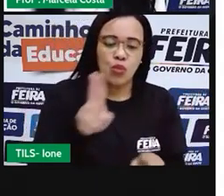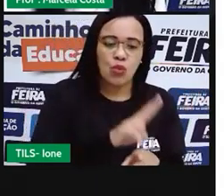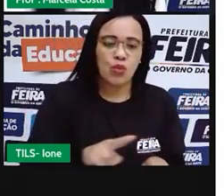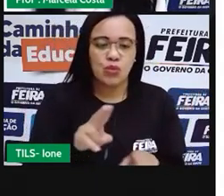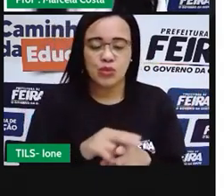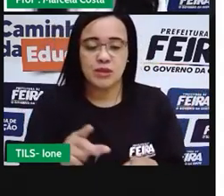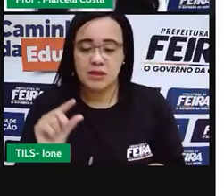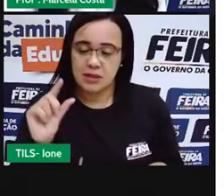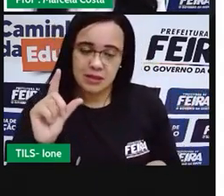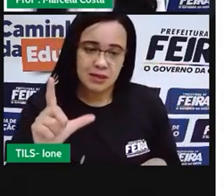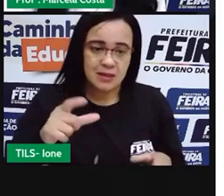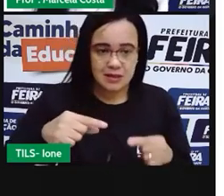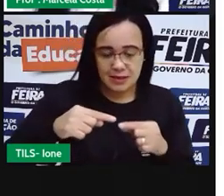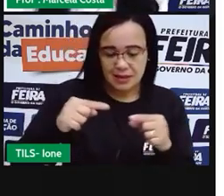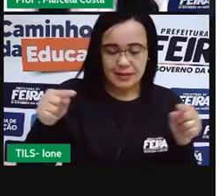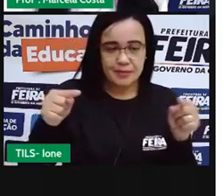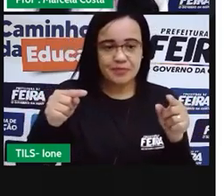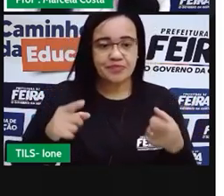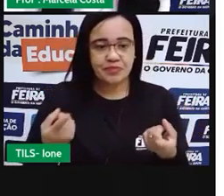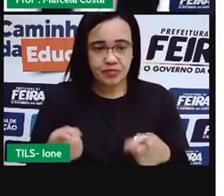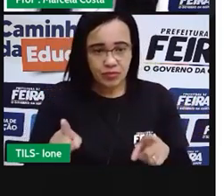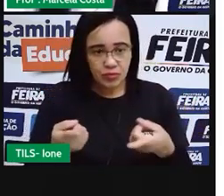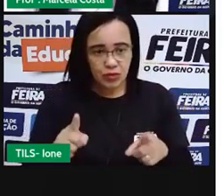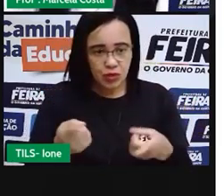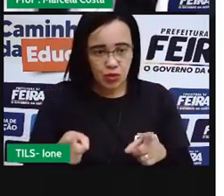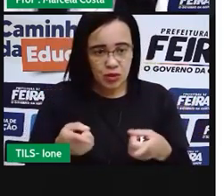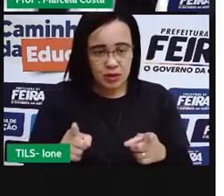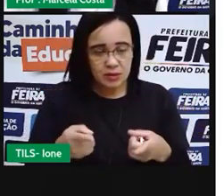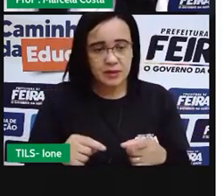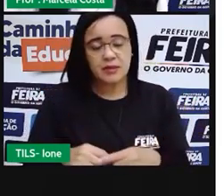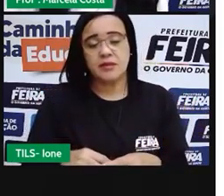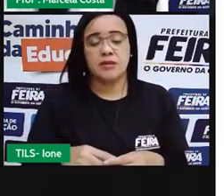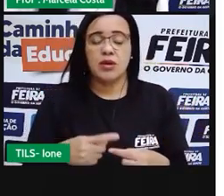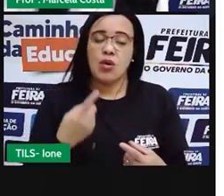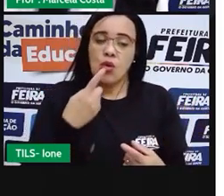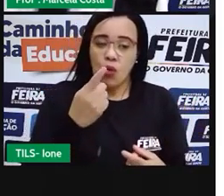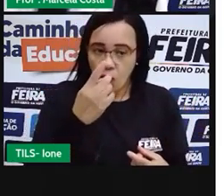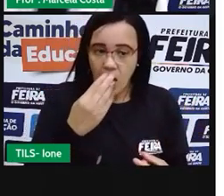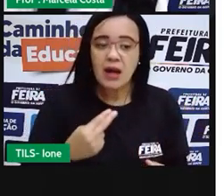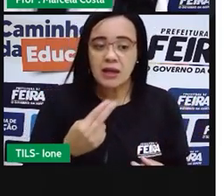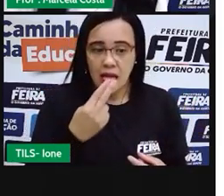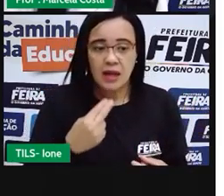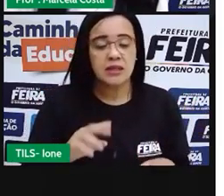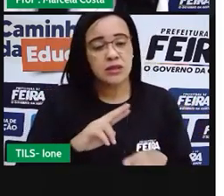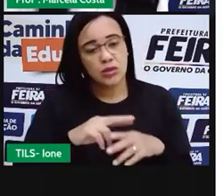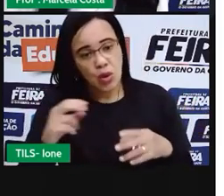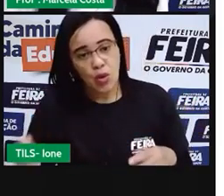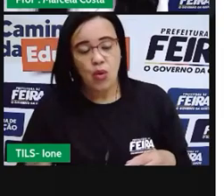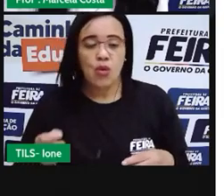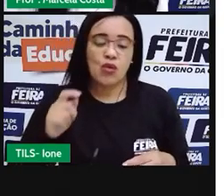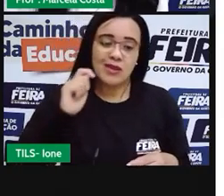fazer representar essas figuras aí em casa. Para isso, você pode